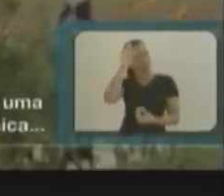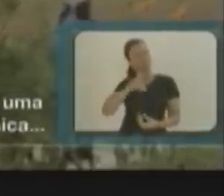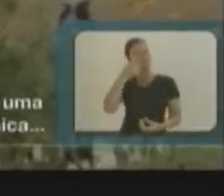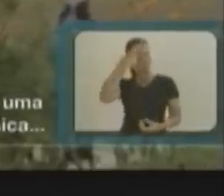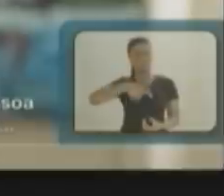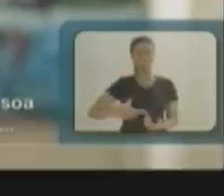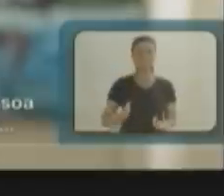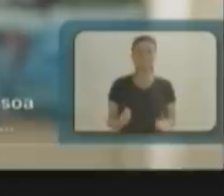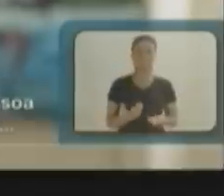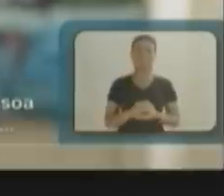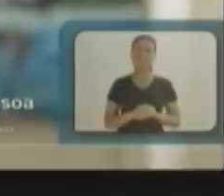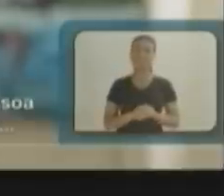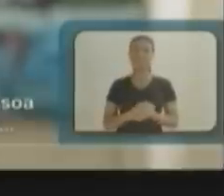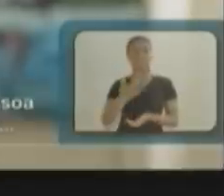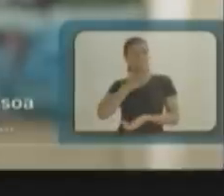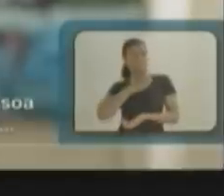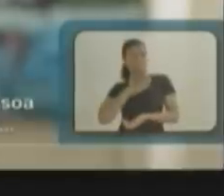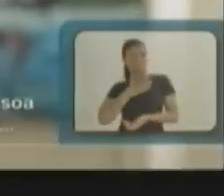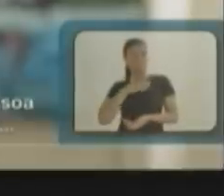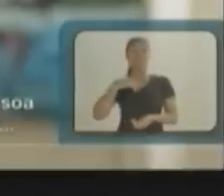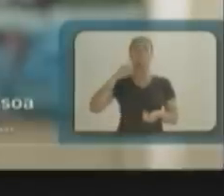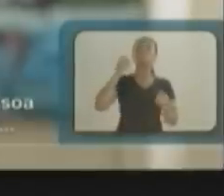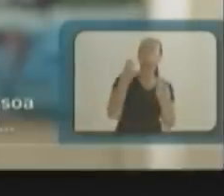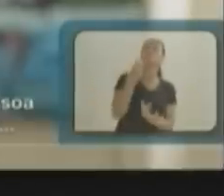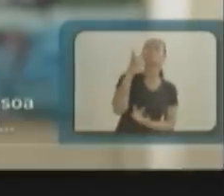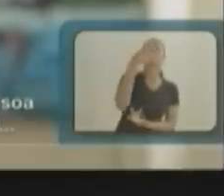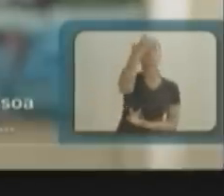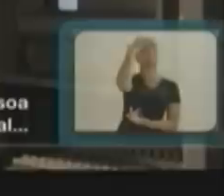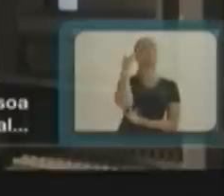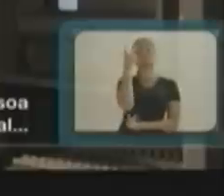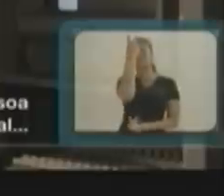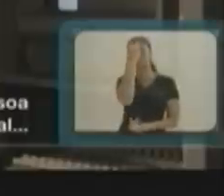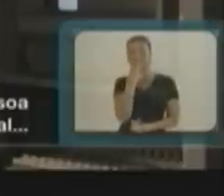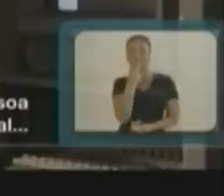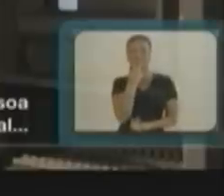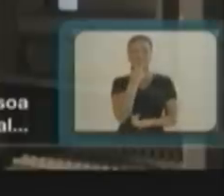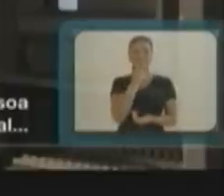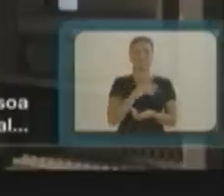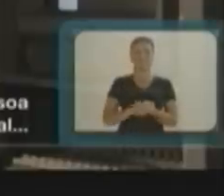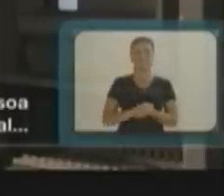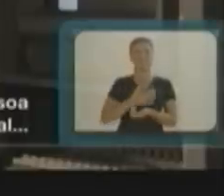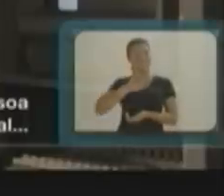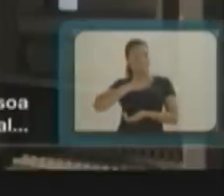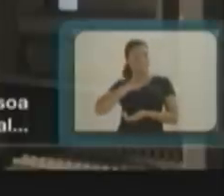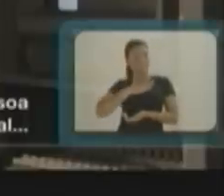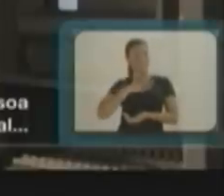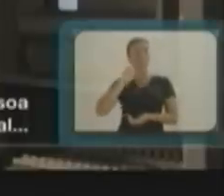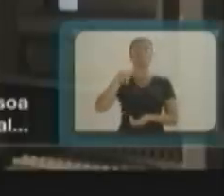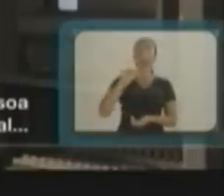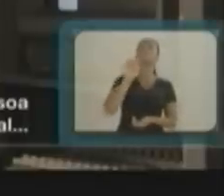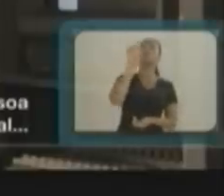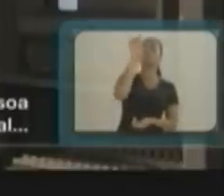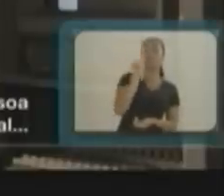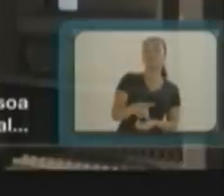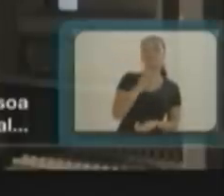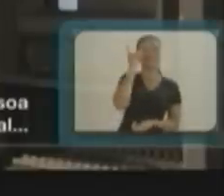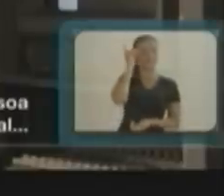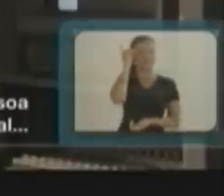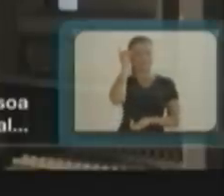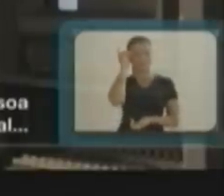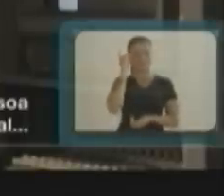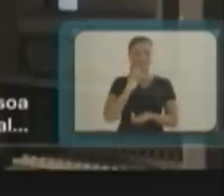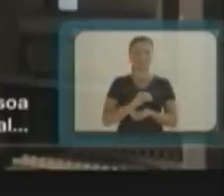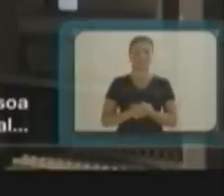deficiência física. A mim, que sou uma pessoa com deficiência visual. A mim, que sou uma pessoa